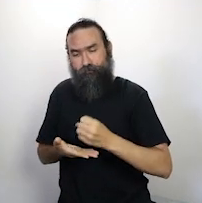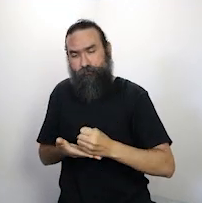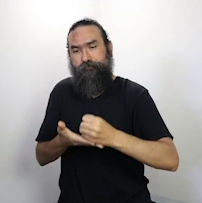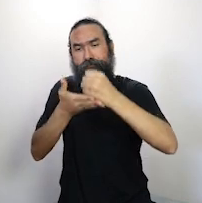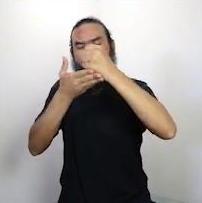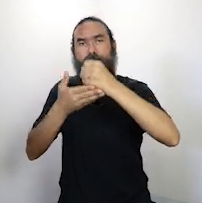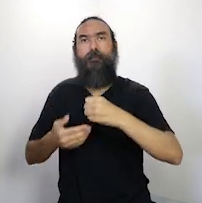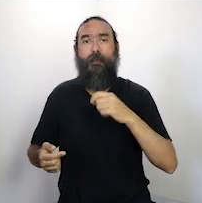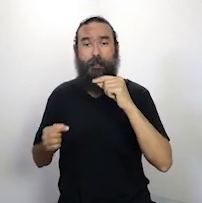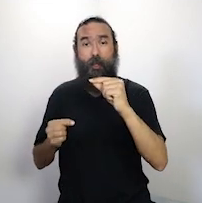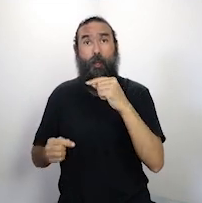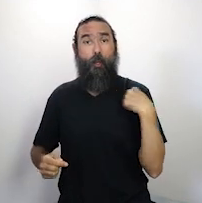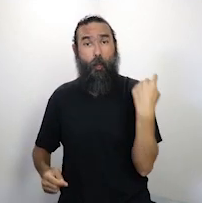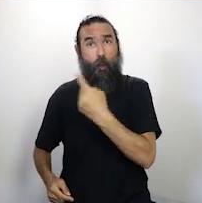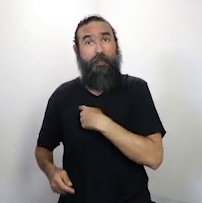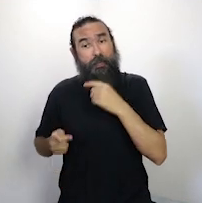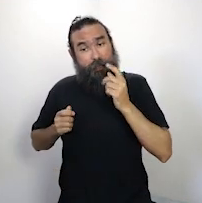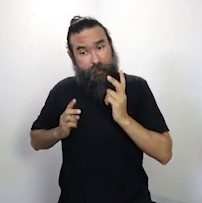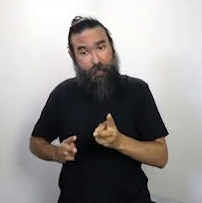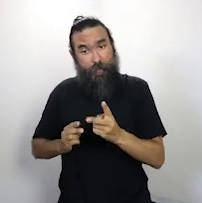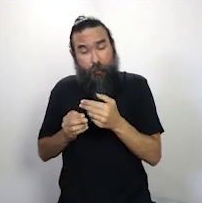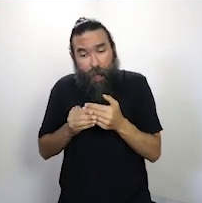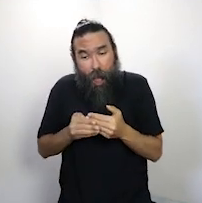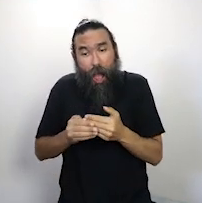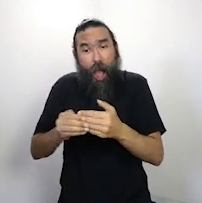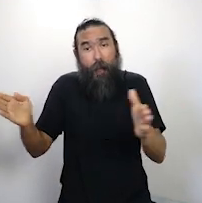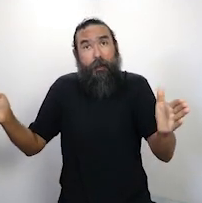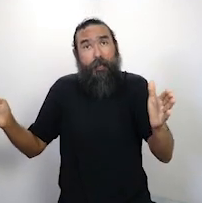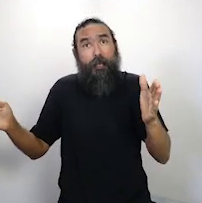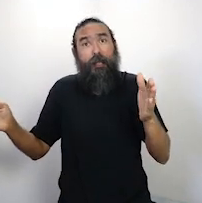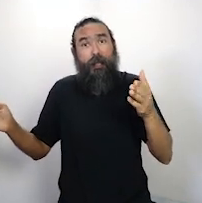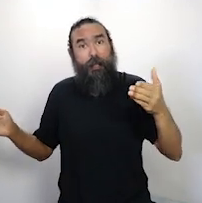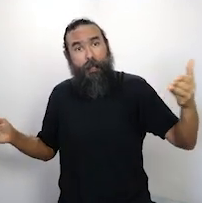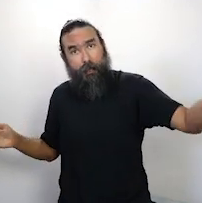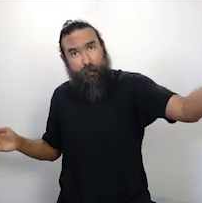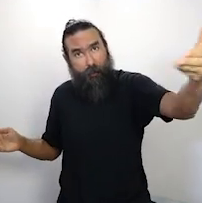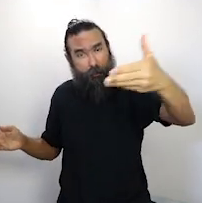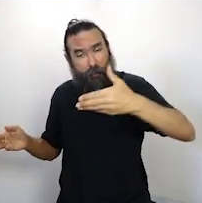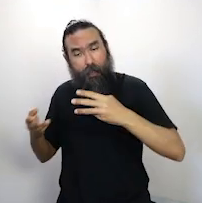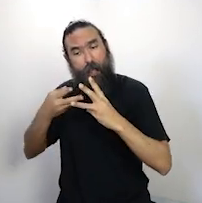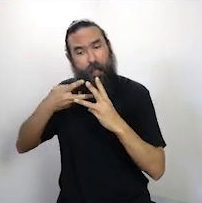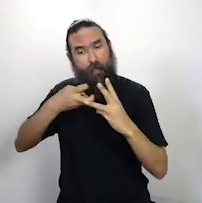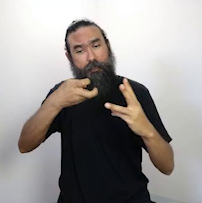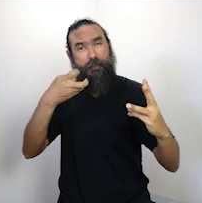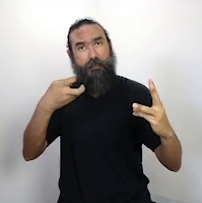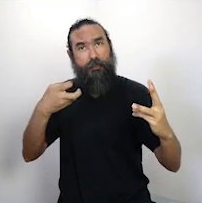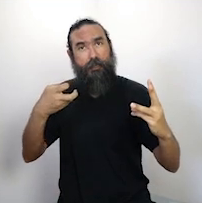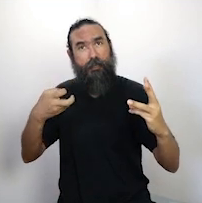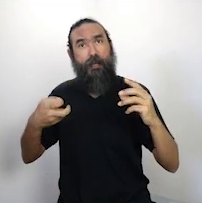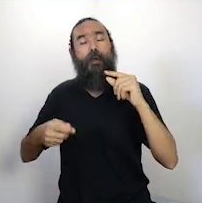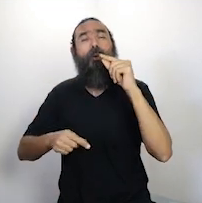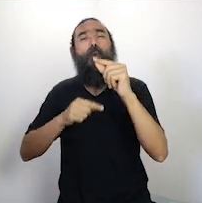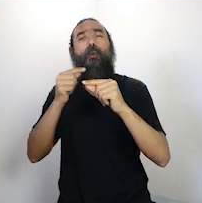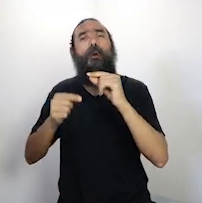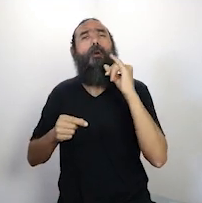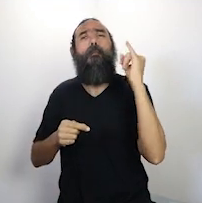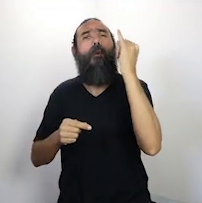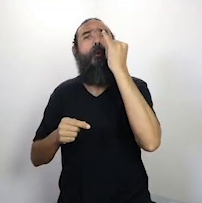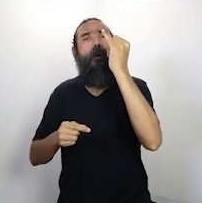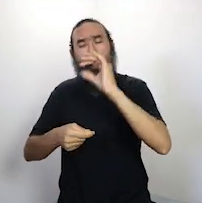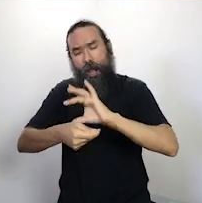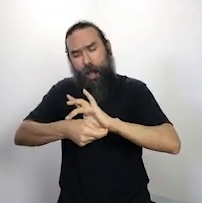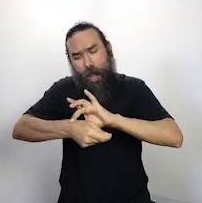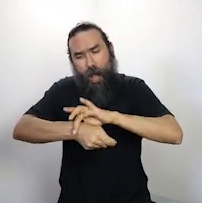espaço para os indígenas, porque eles chegaram primeiro aqui, né, Narelle, no Brasil, então é importante eles garantirem